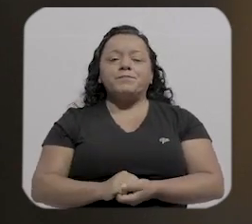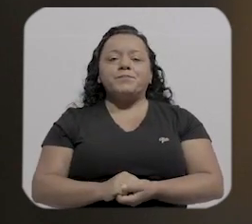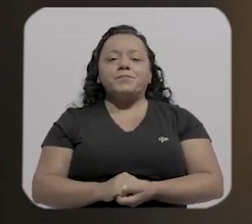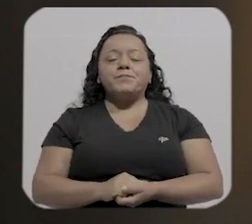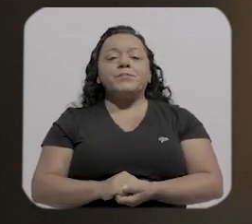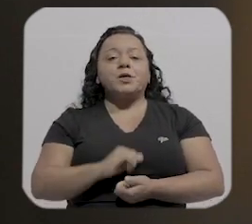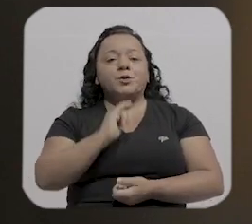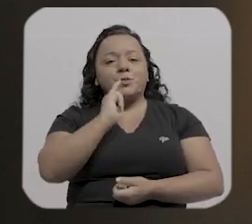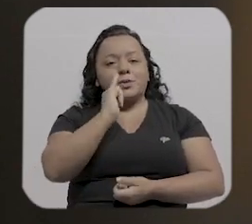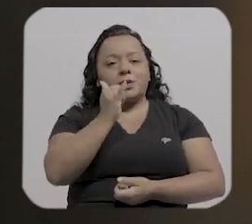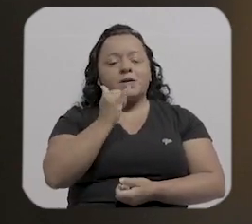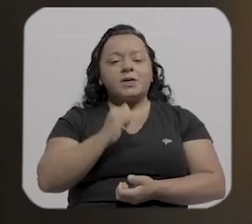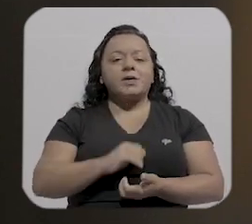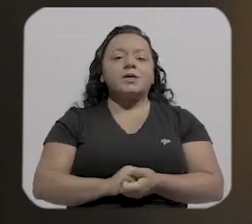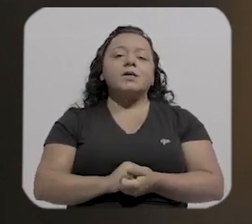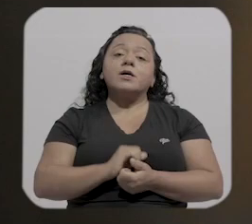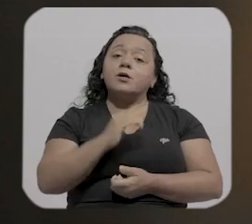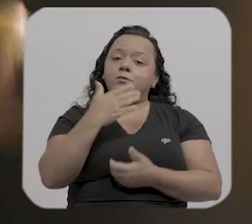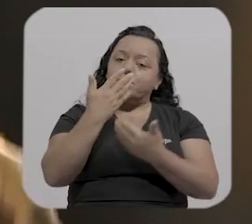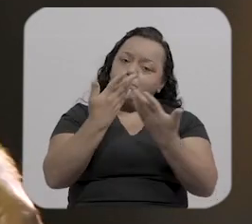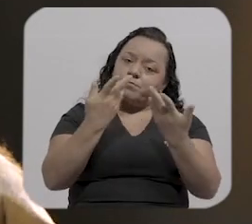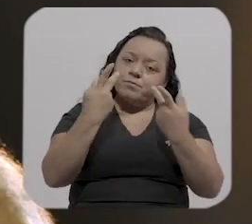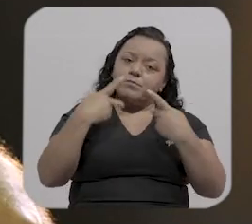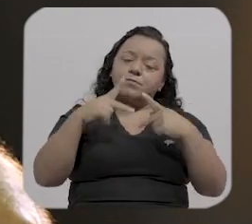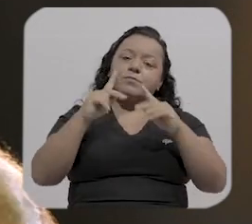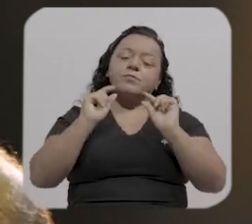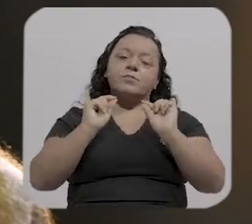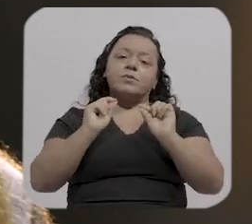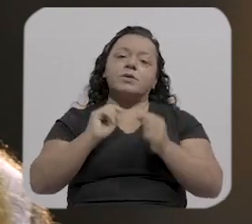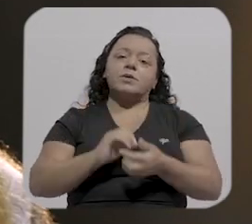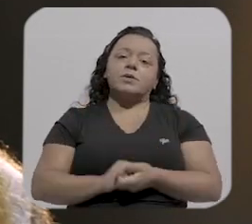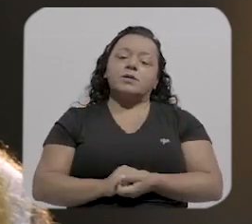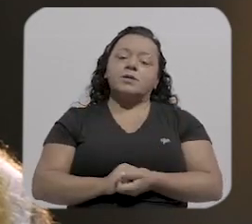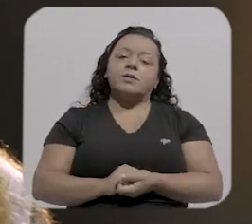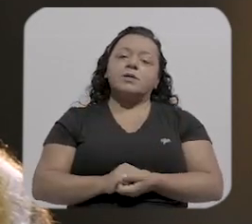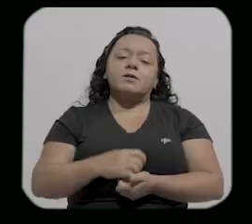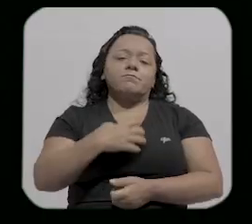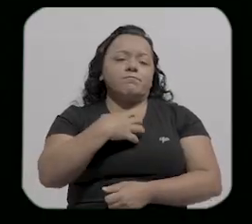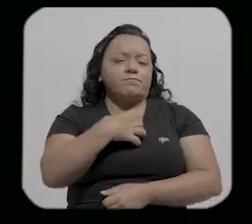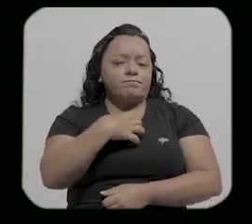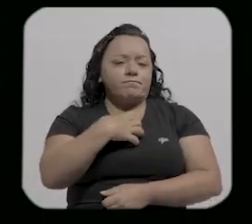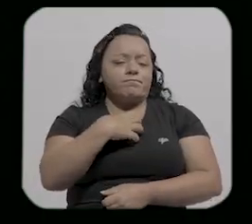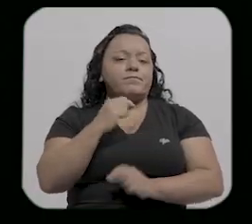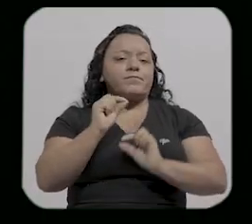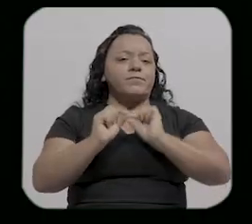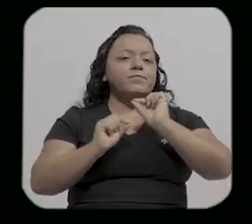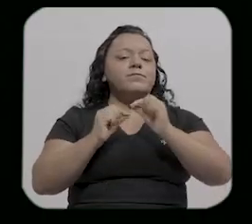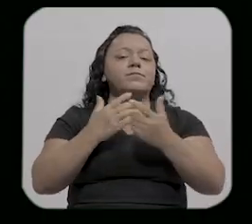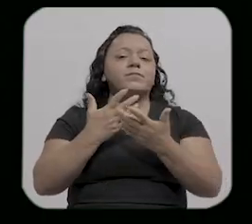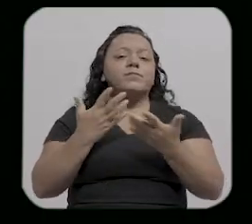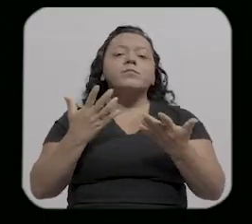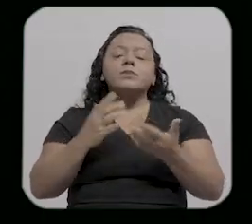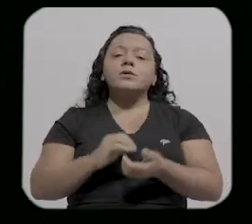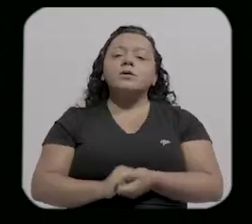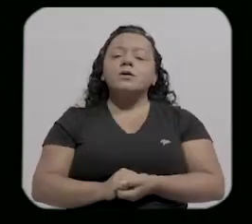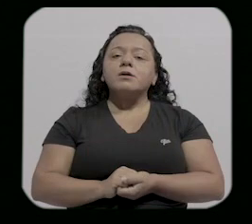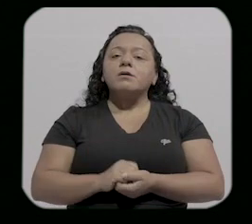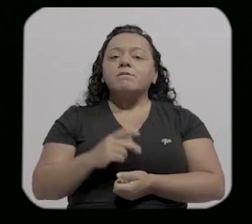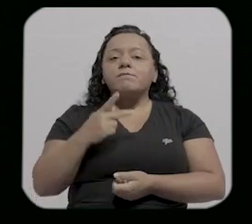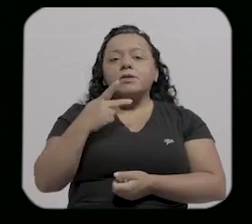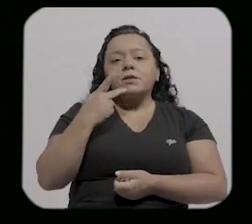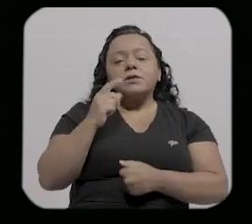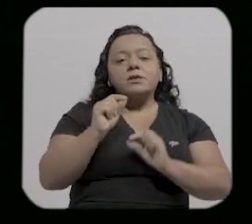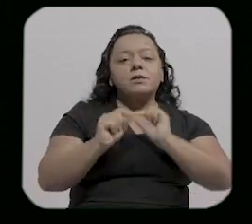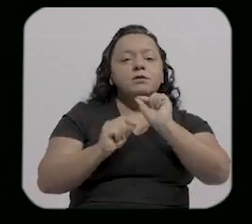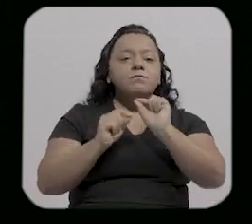e colocar a sua sensibilidade, né? Falamos tanto sobre fotografia, sobre